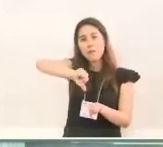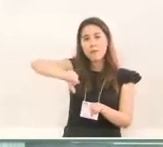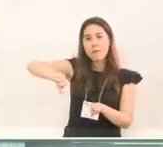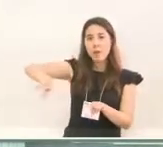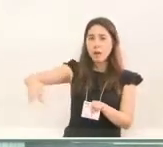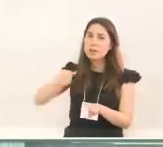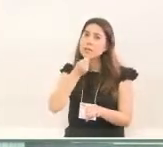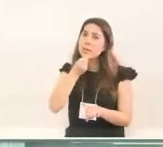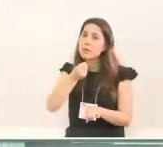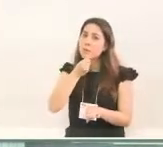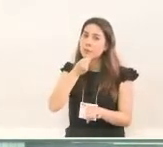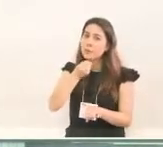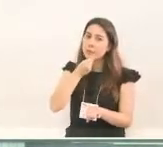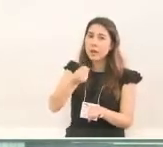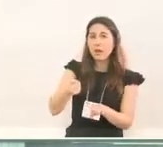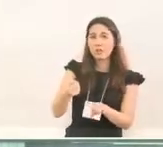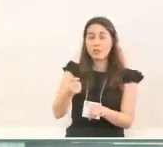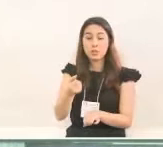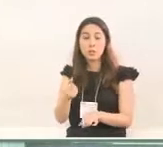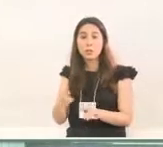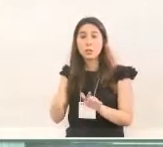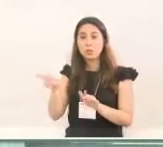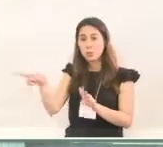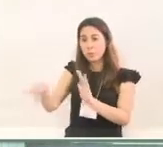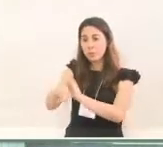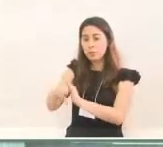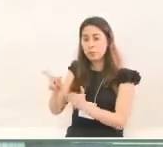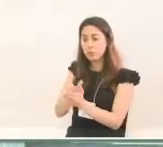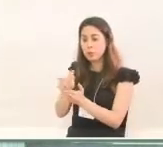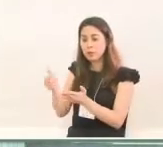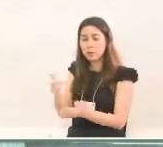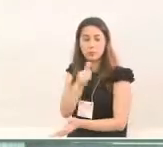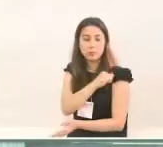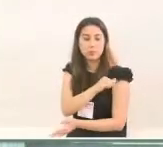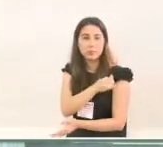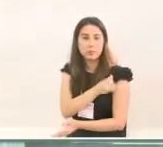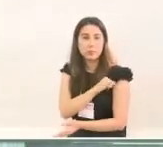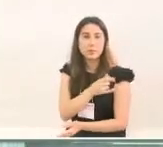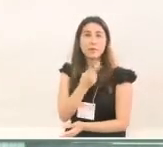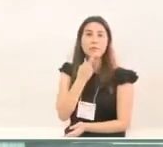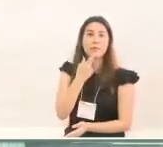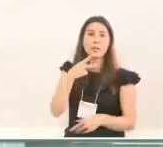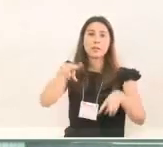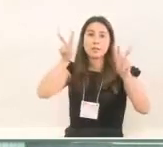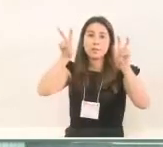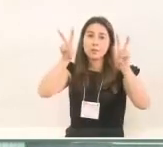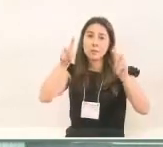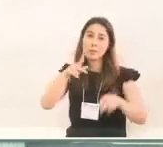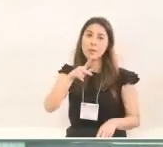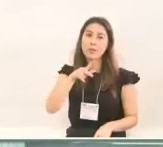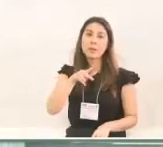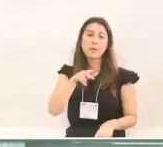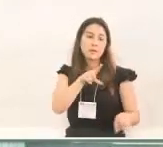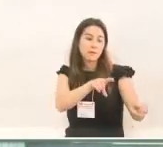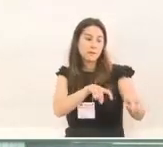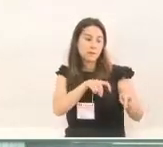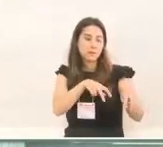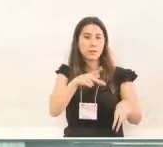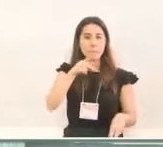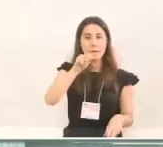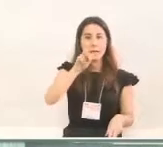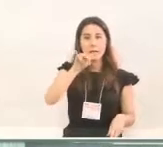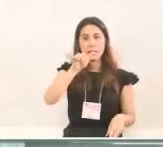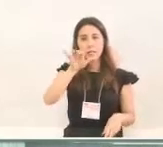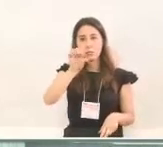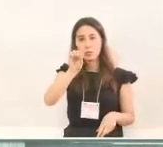uma reportagem no mónaco do rio de janeiro é falando sobre a fazenda paraíso de são joão da boa